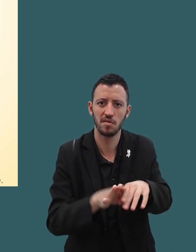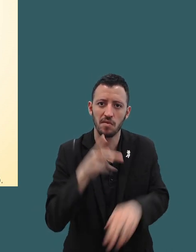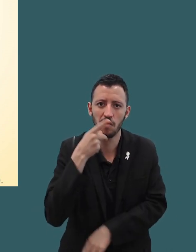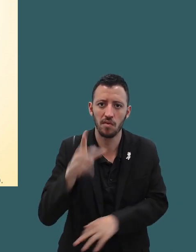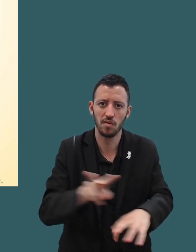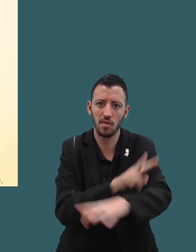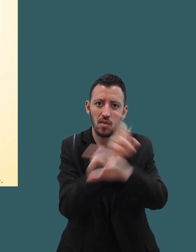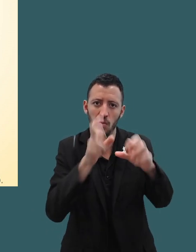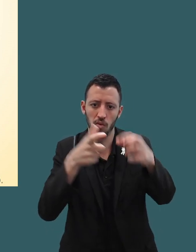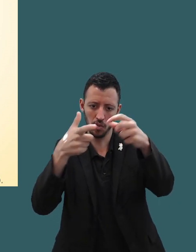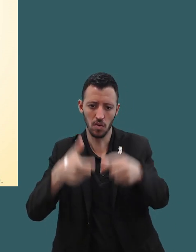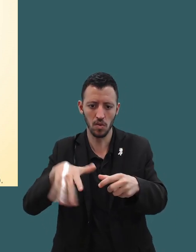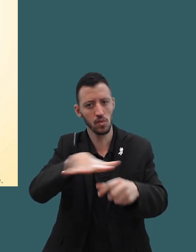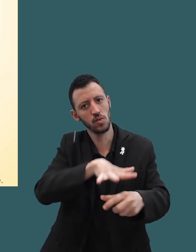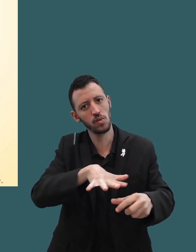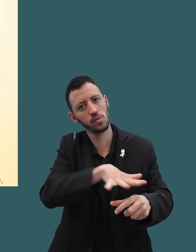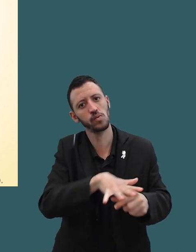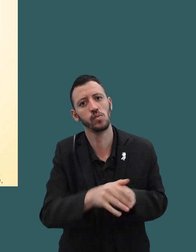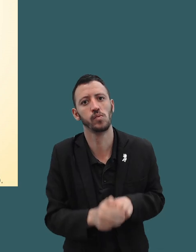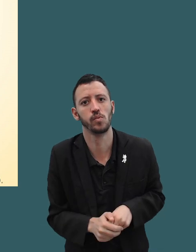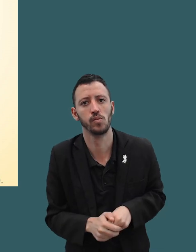estamos falando de territórios